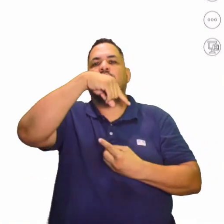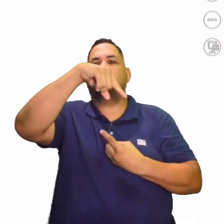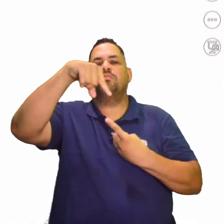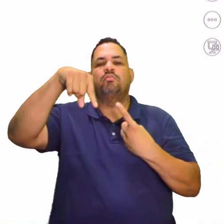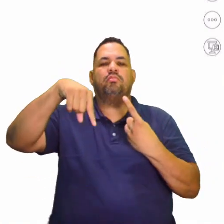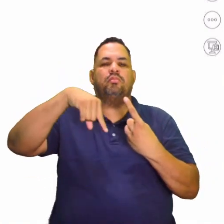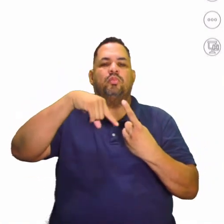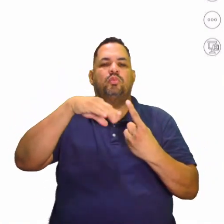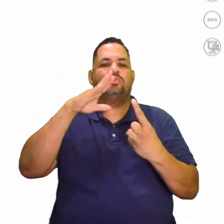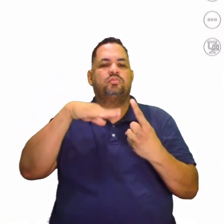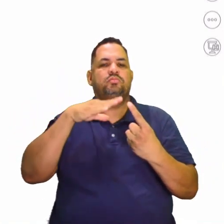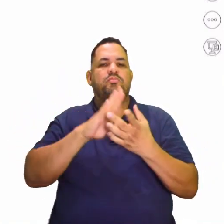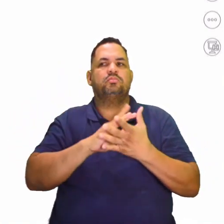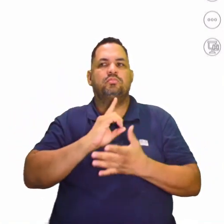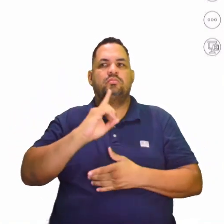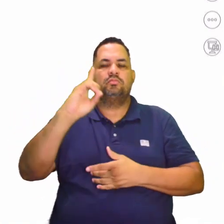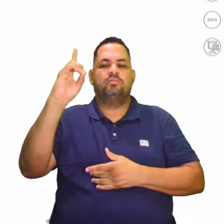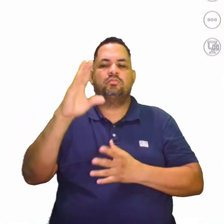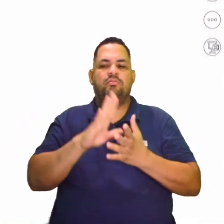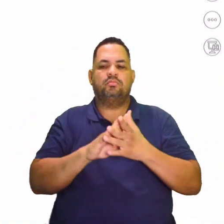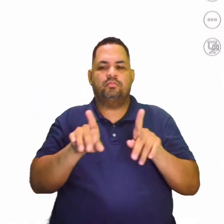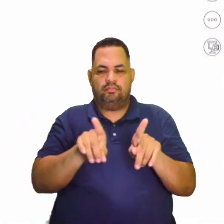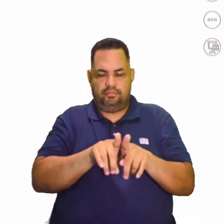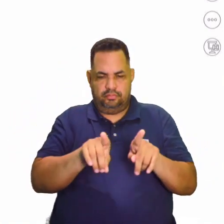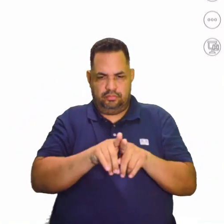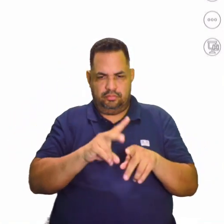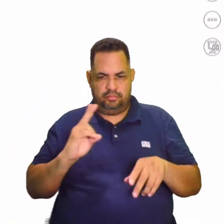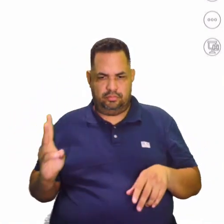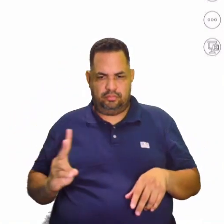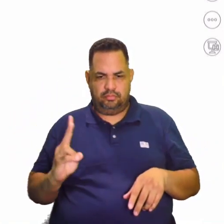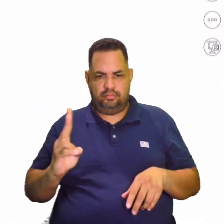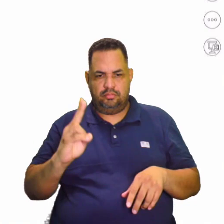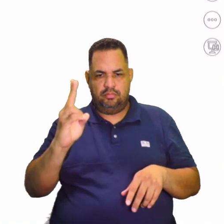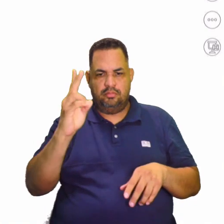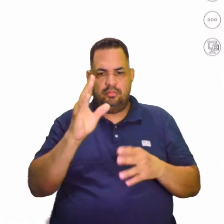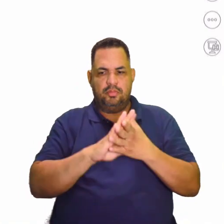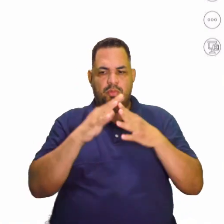certo? Valorização, então, do ser humano. Então,